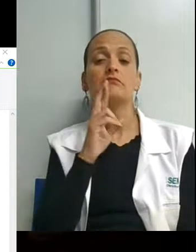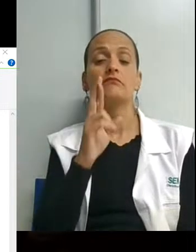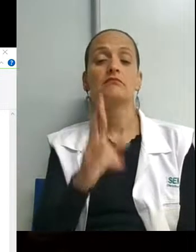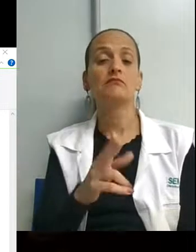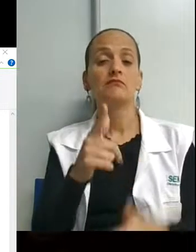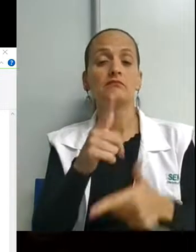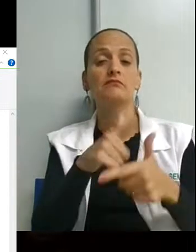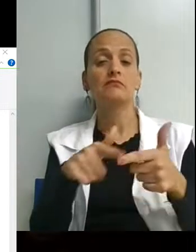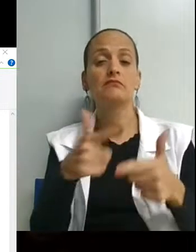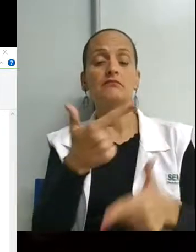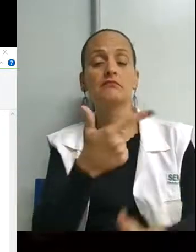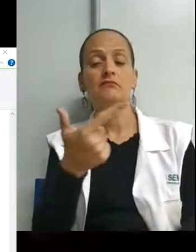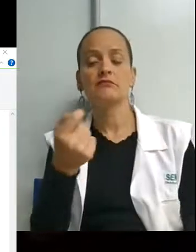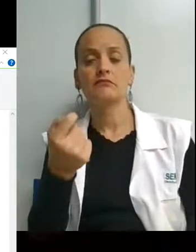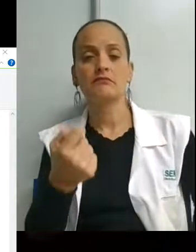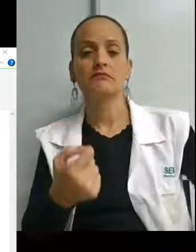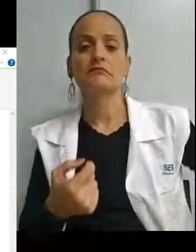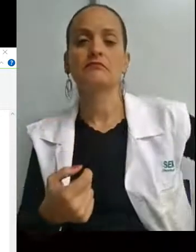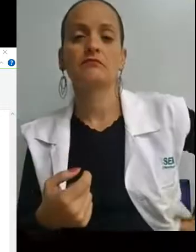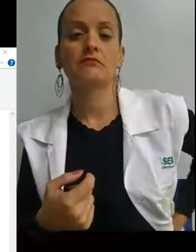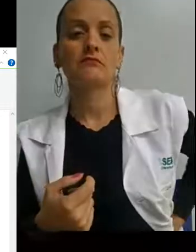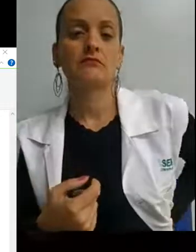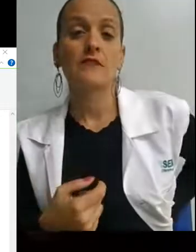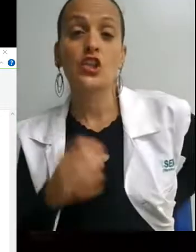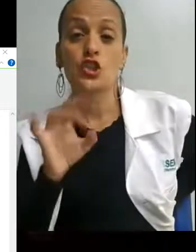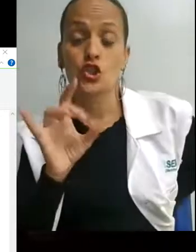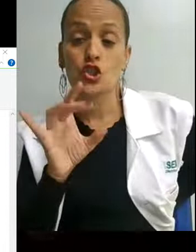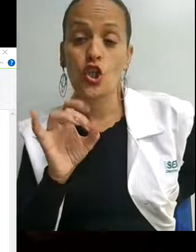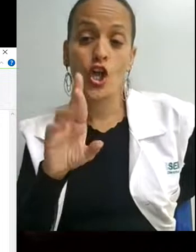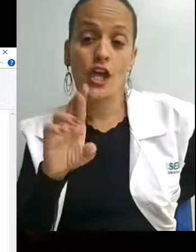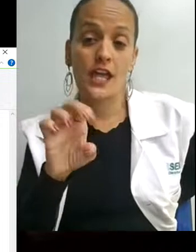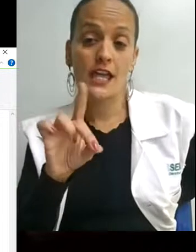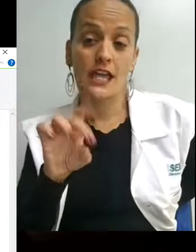por 220. Então, só lá na rede ficou quanto?